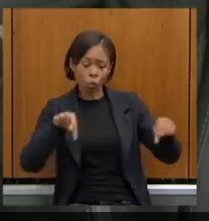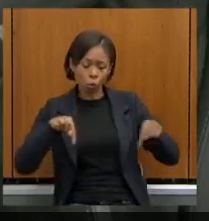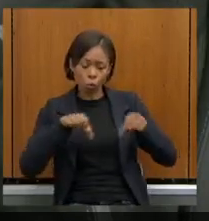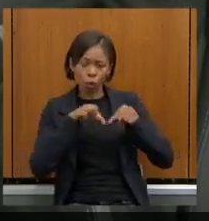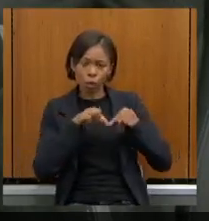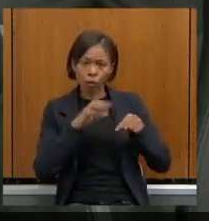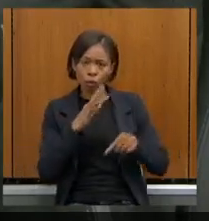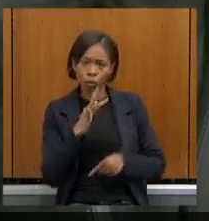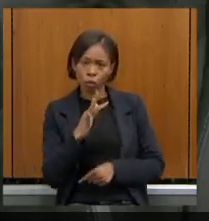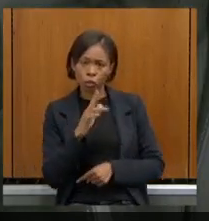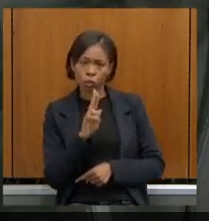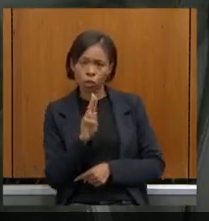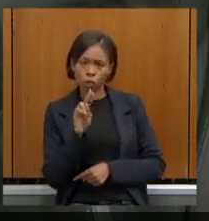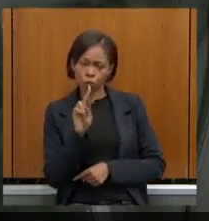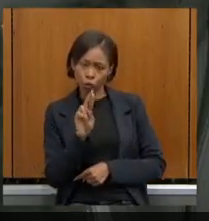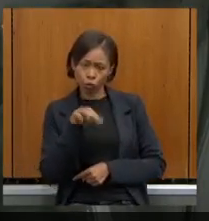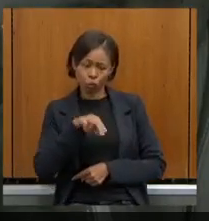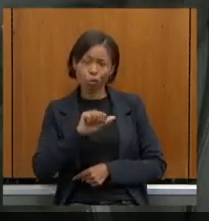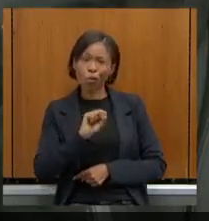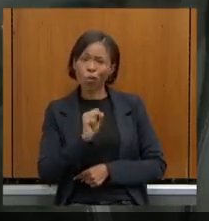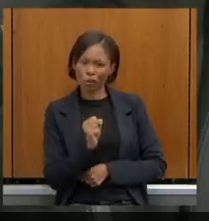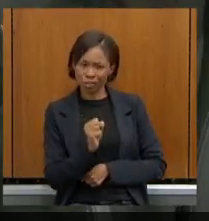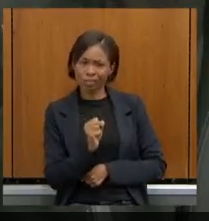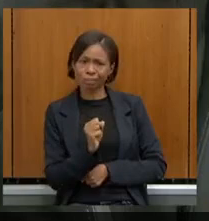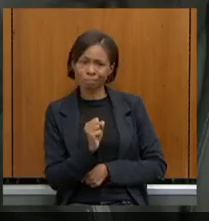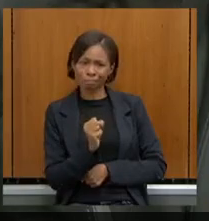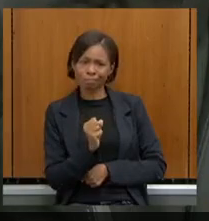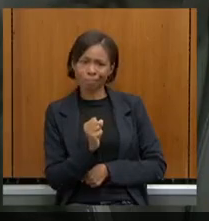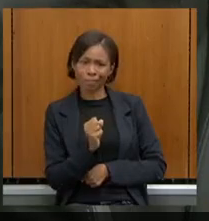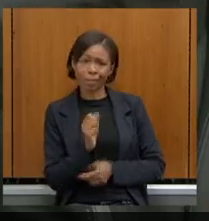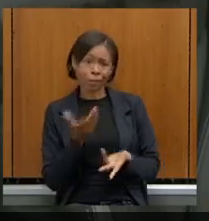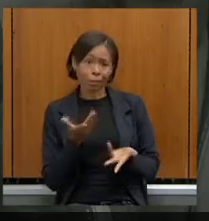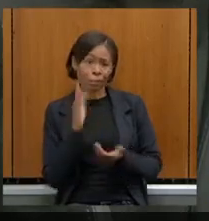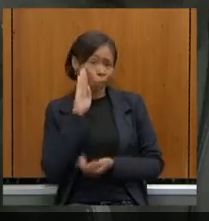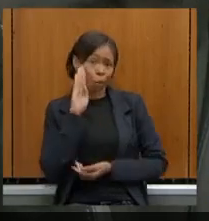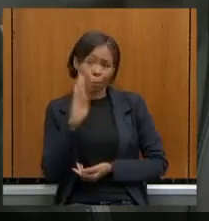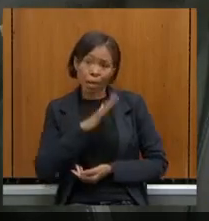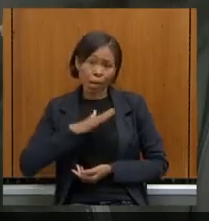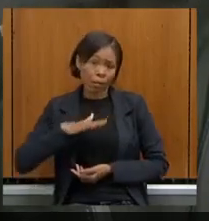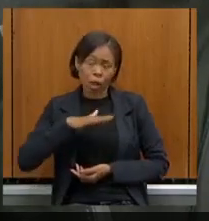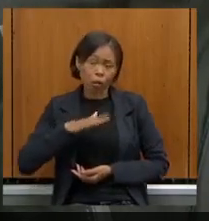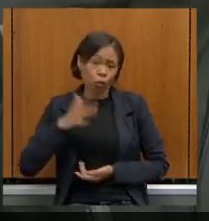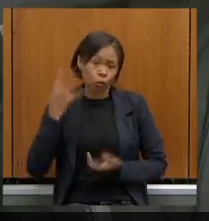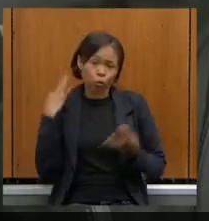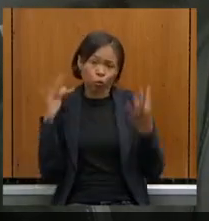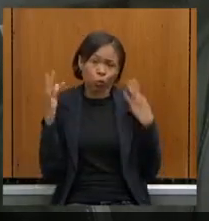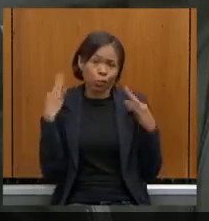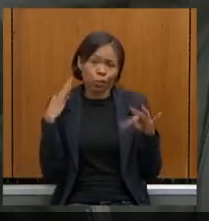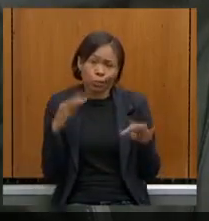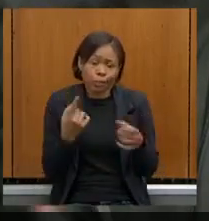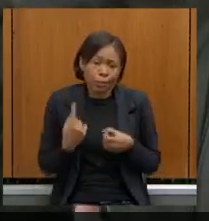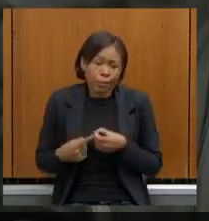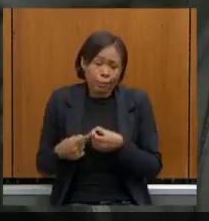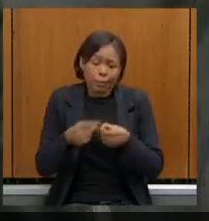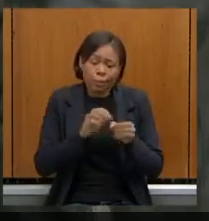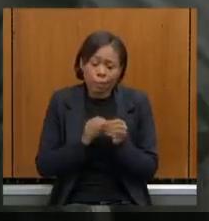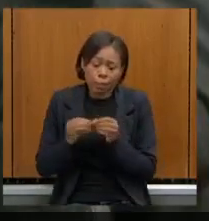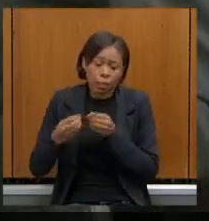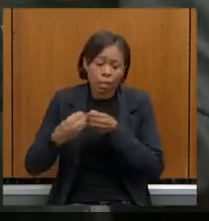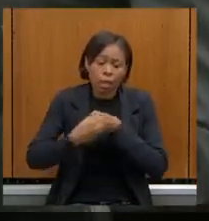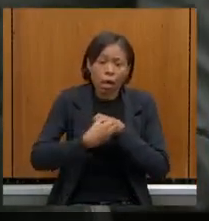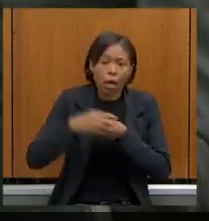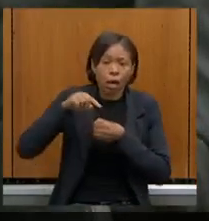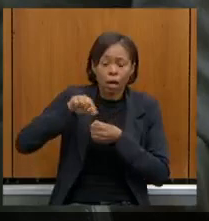para a região sobretudo no turismo obviamente as cidades vivem na sua maioria com o turismo sobretudo as que estão mais